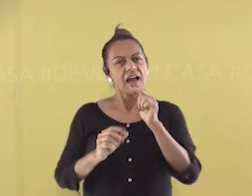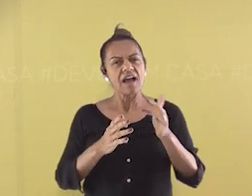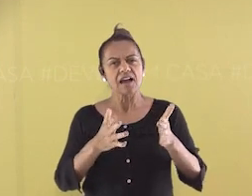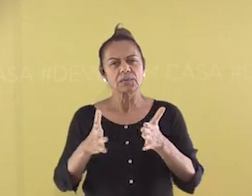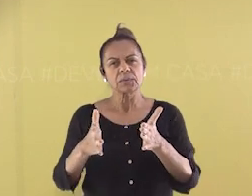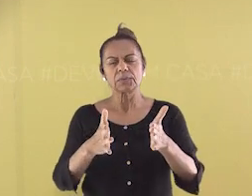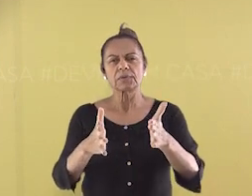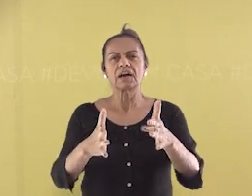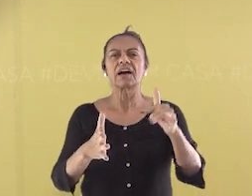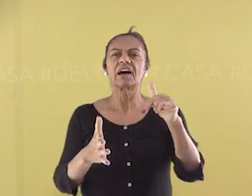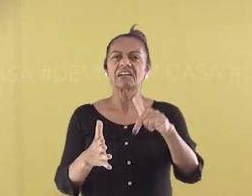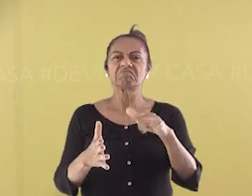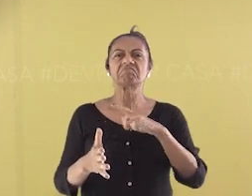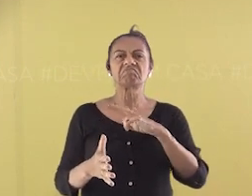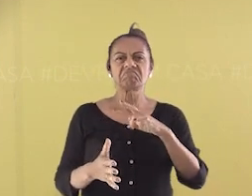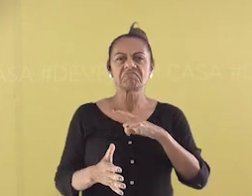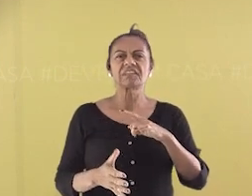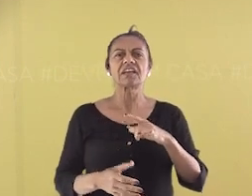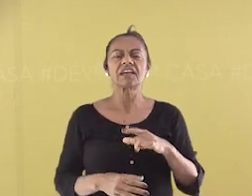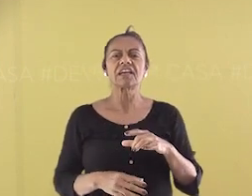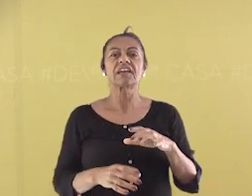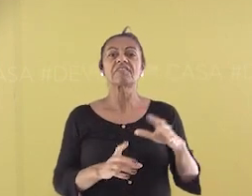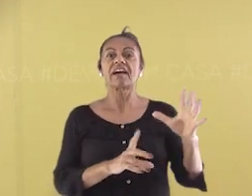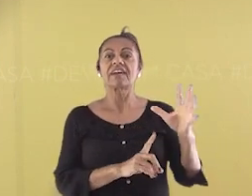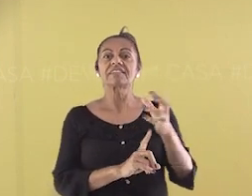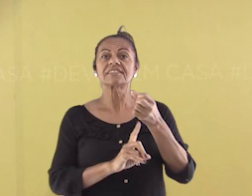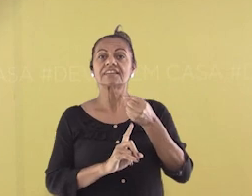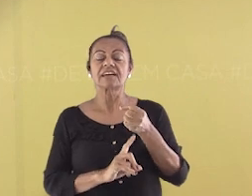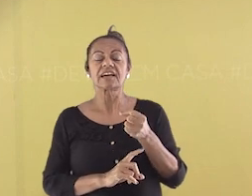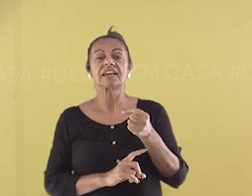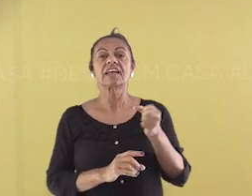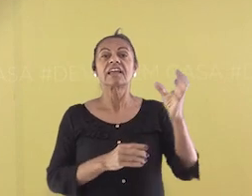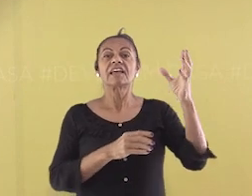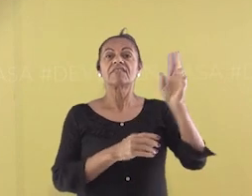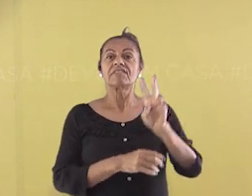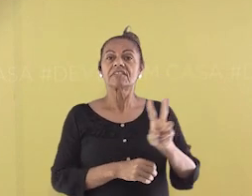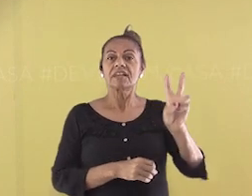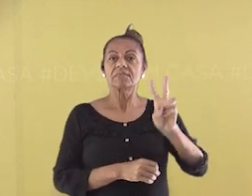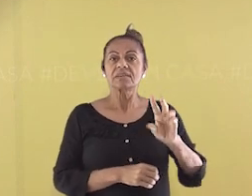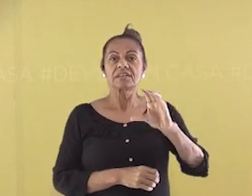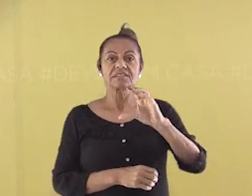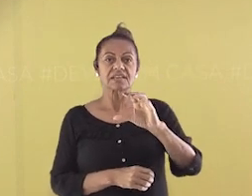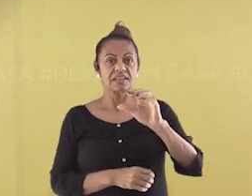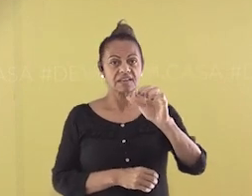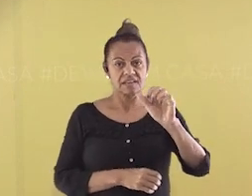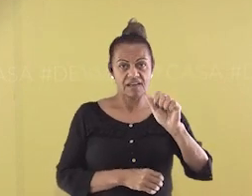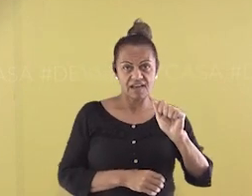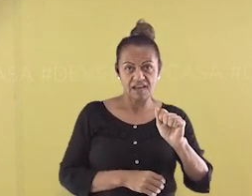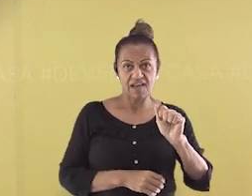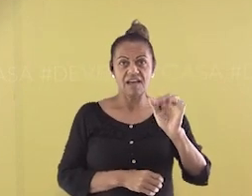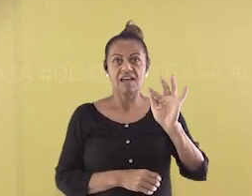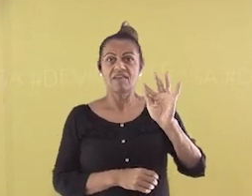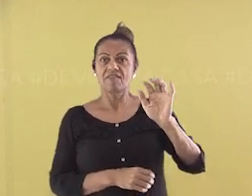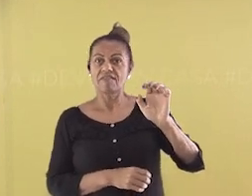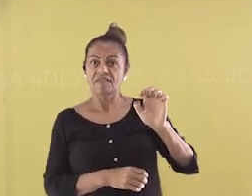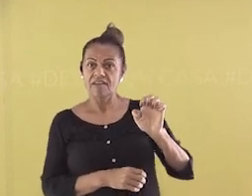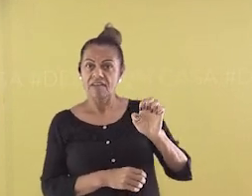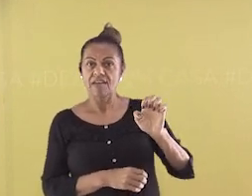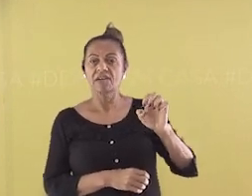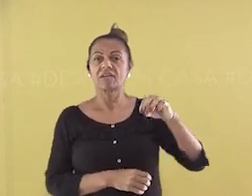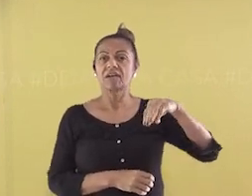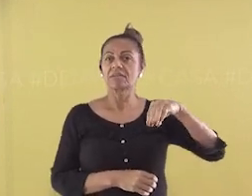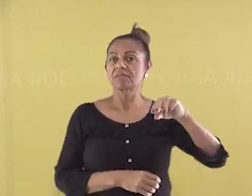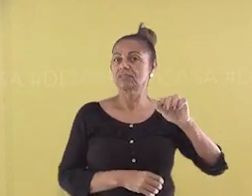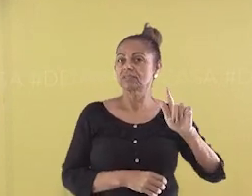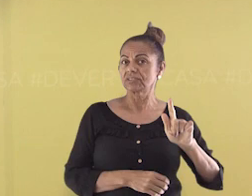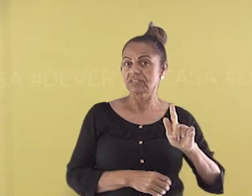ferro, magnésio, fósforo, que são encontrados nos vegetais, nas carnes e outros alimentos.